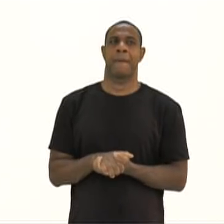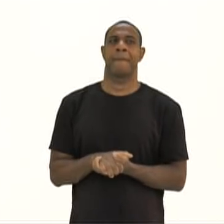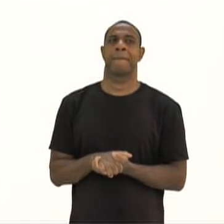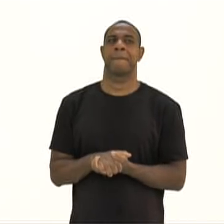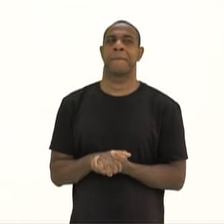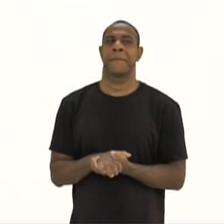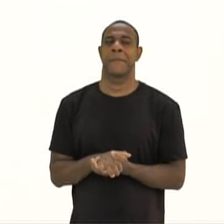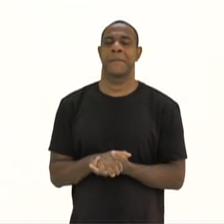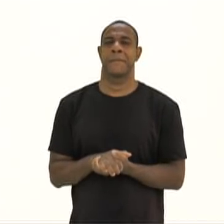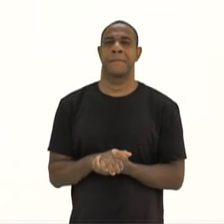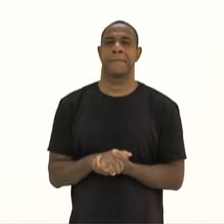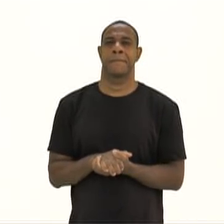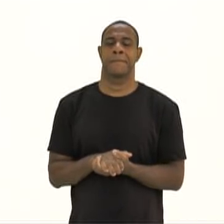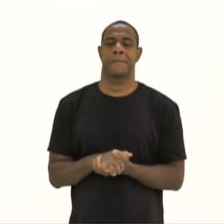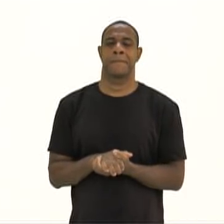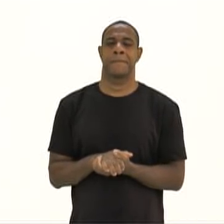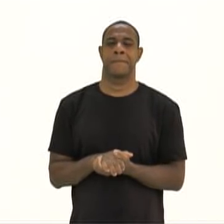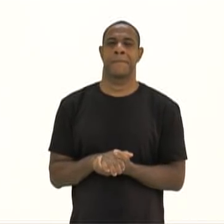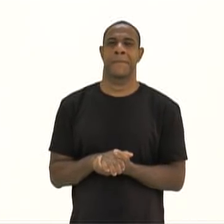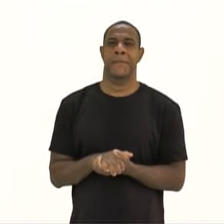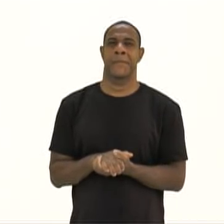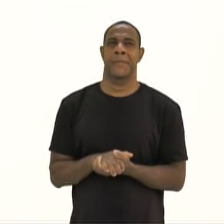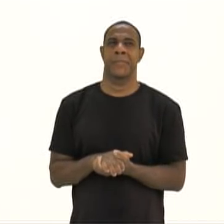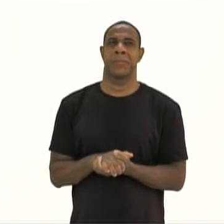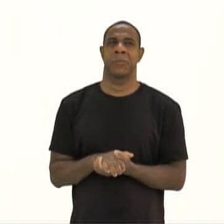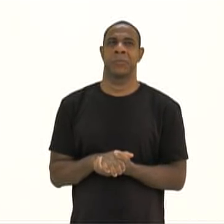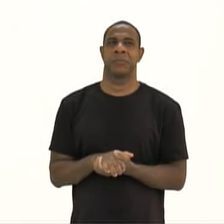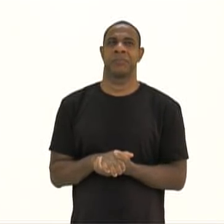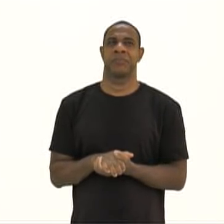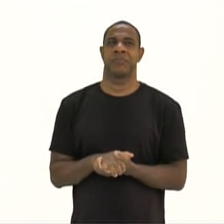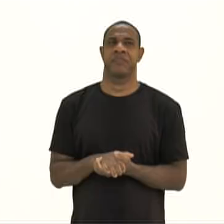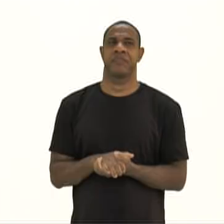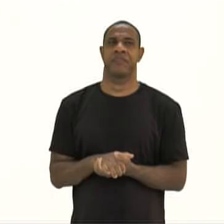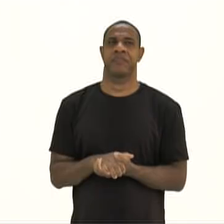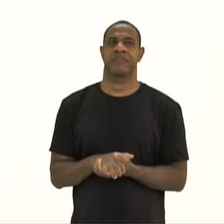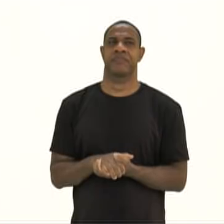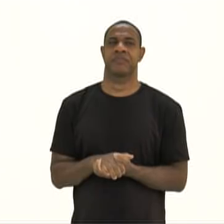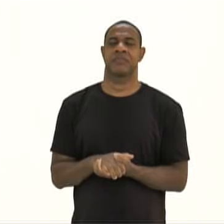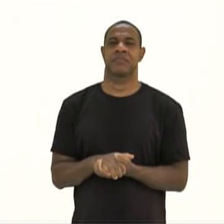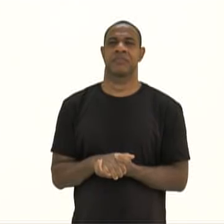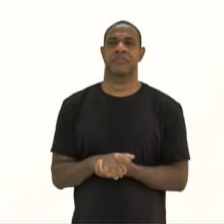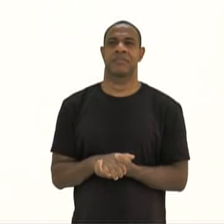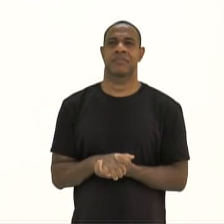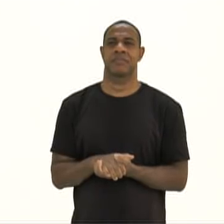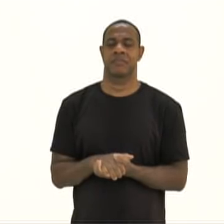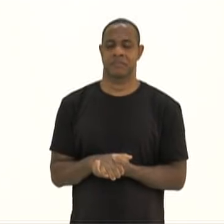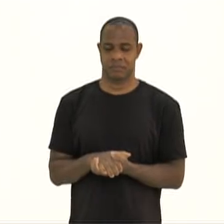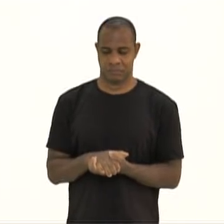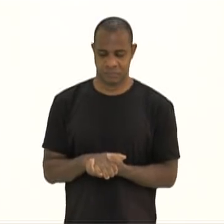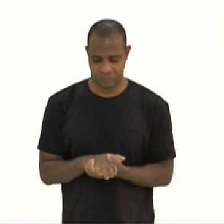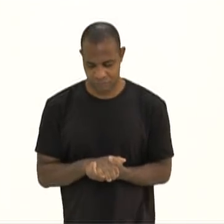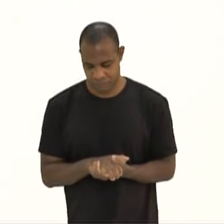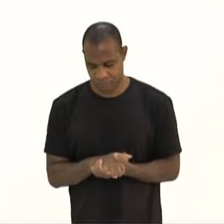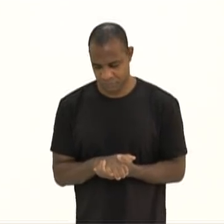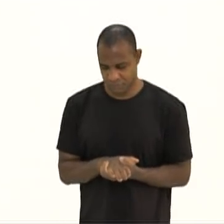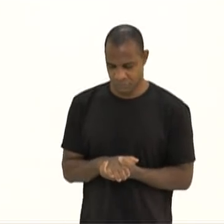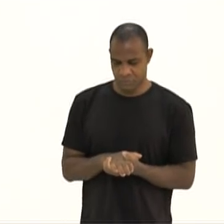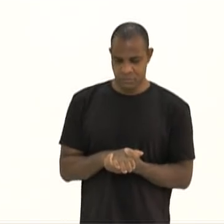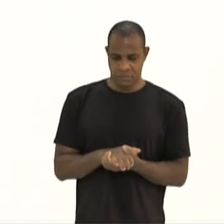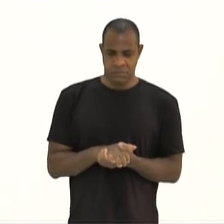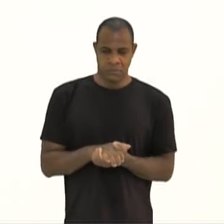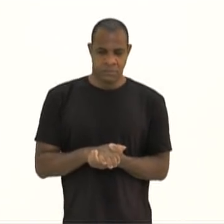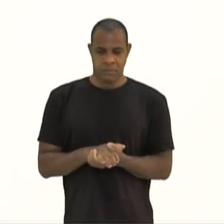Cavemen already painting illustrative elements on the walls that served as a form of communication and